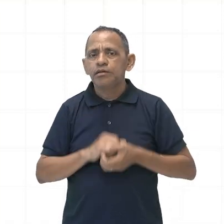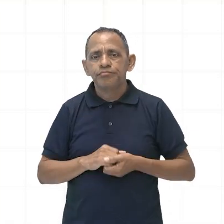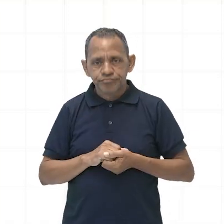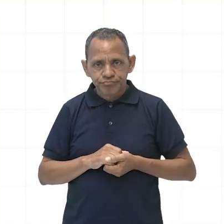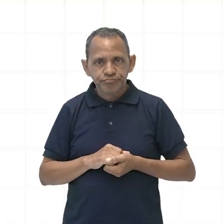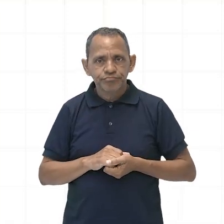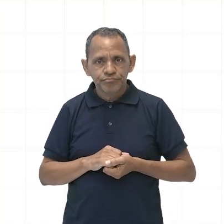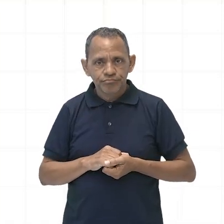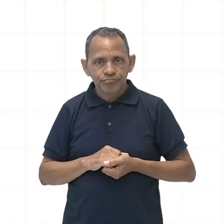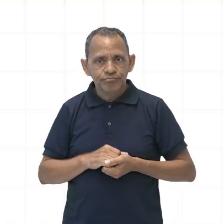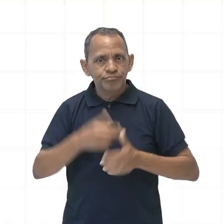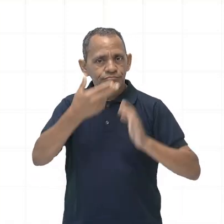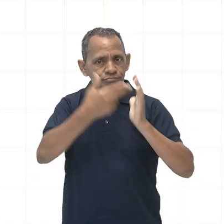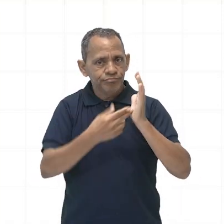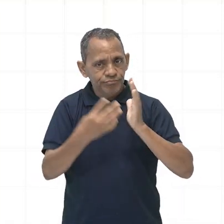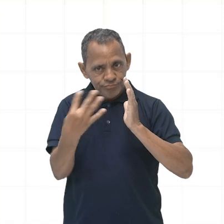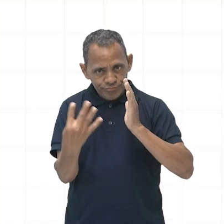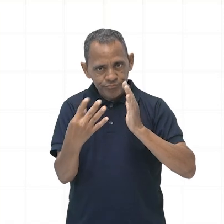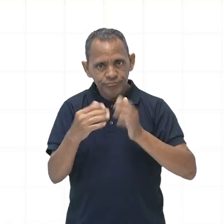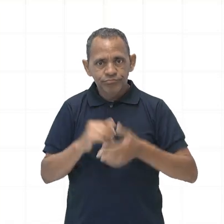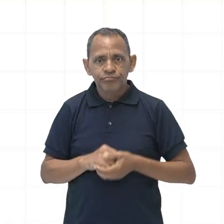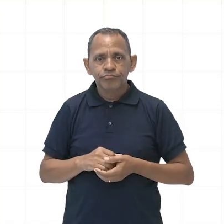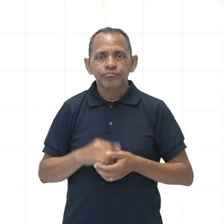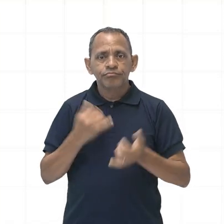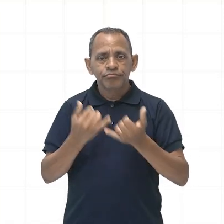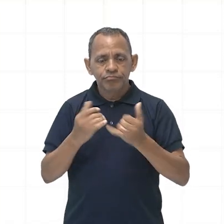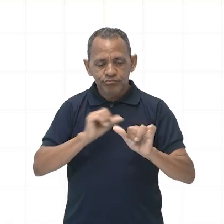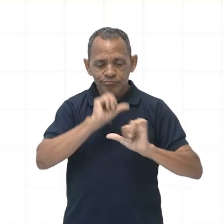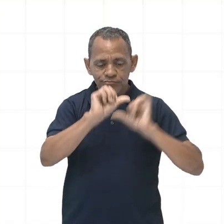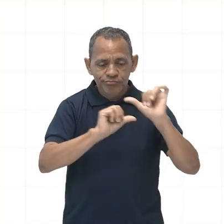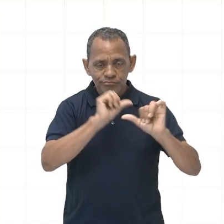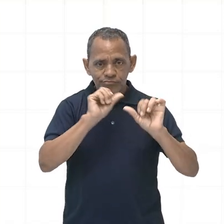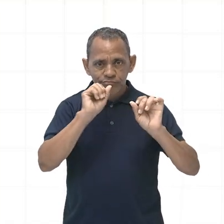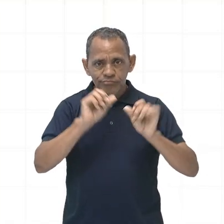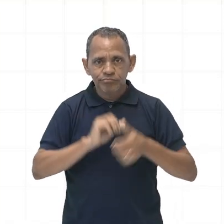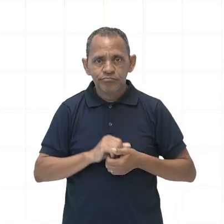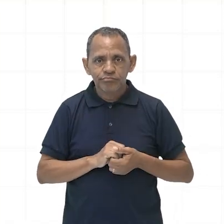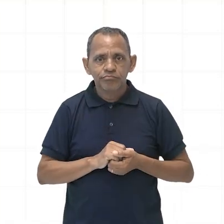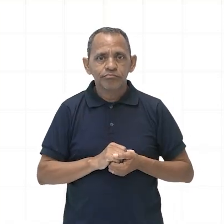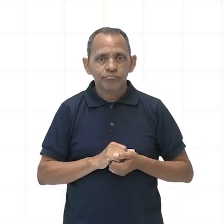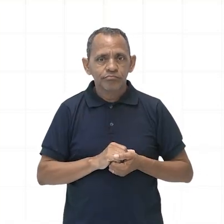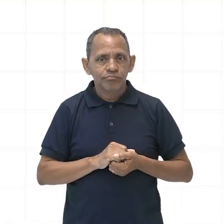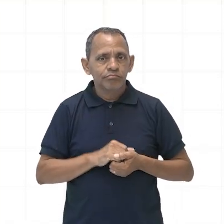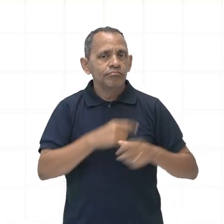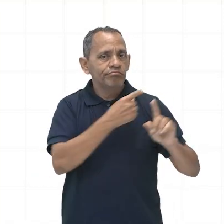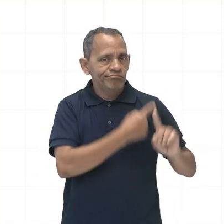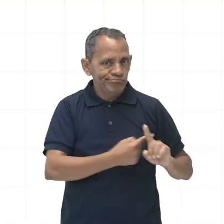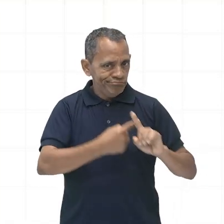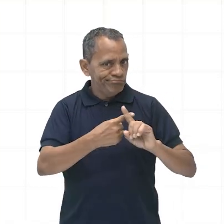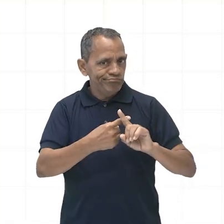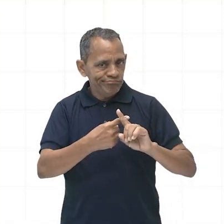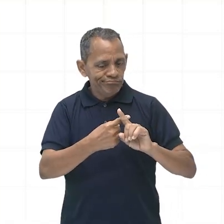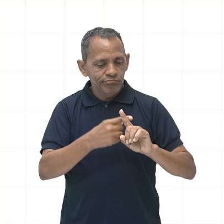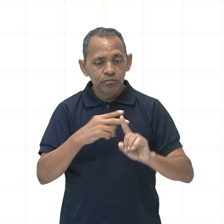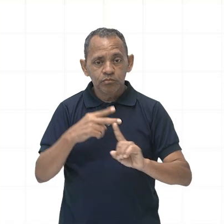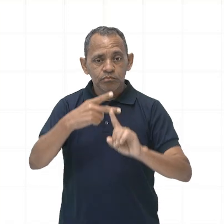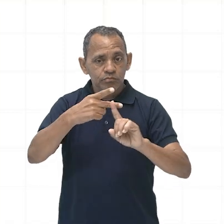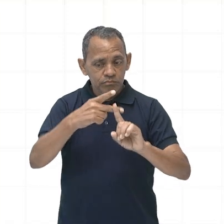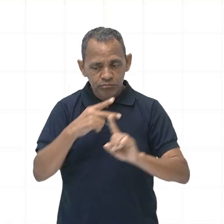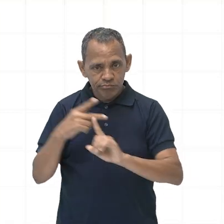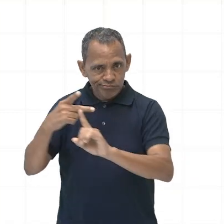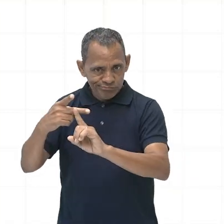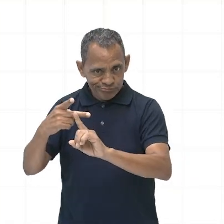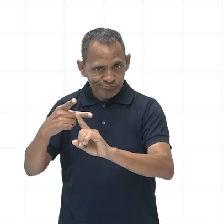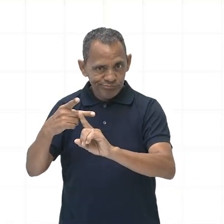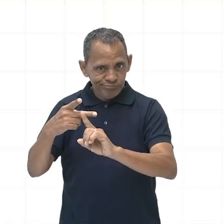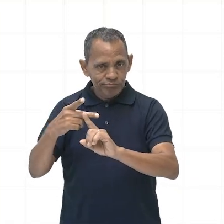4, né? Na propriedade 4, a gente transformava em um produto, né, de potências. E nessa daqui, a